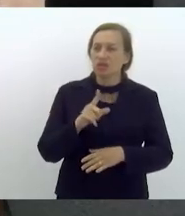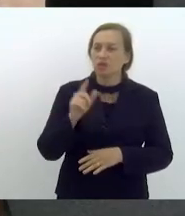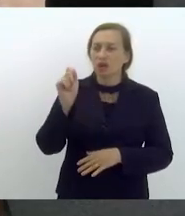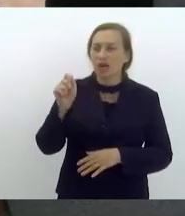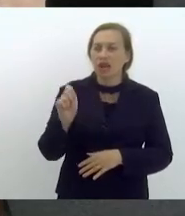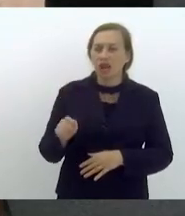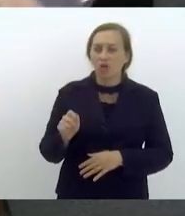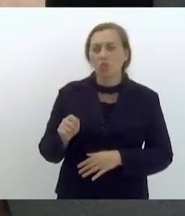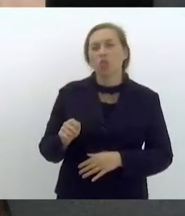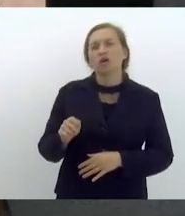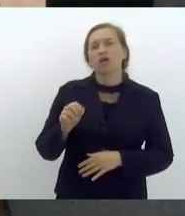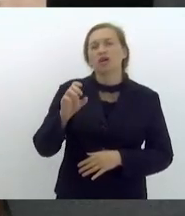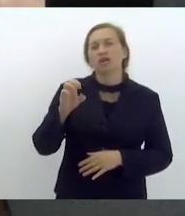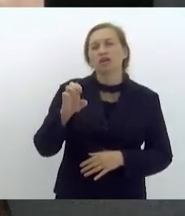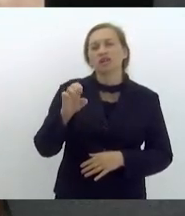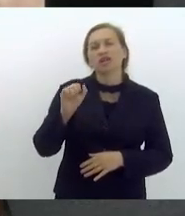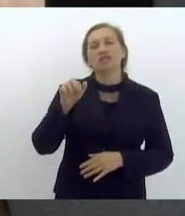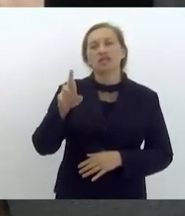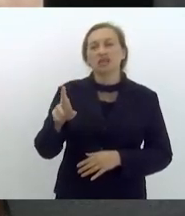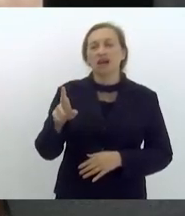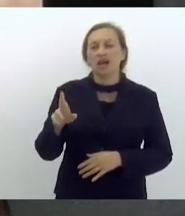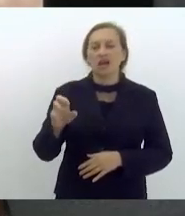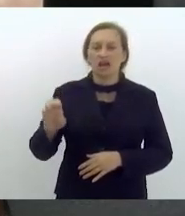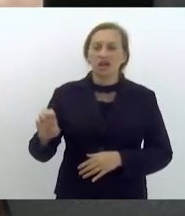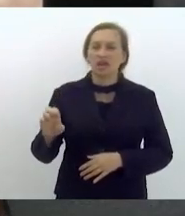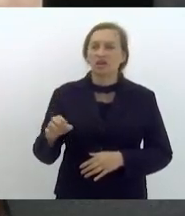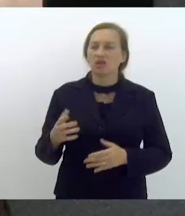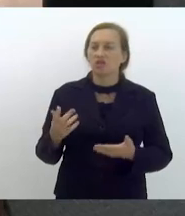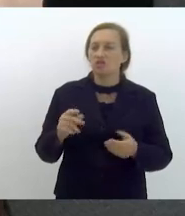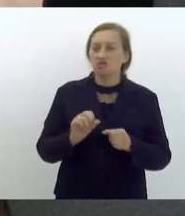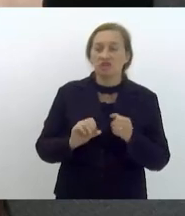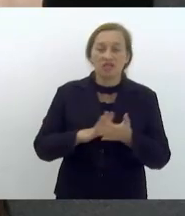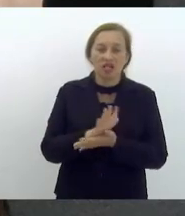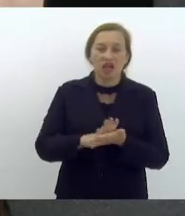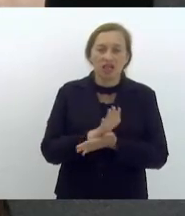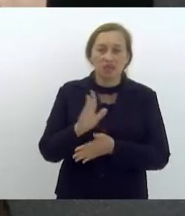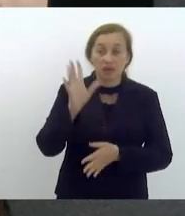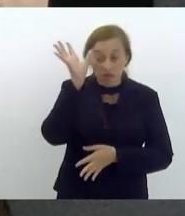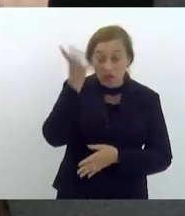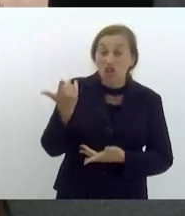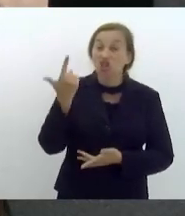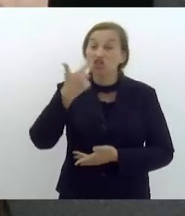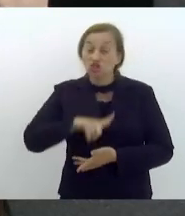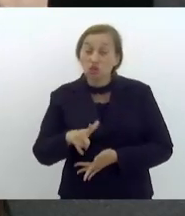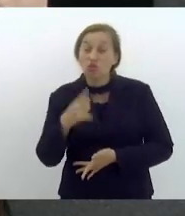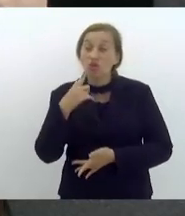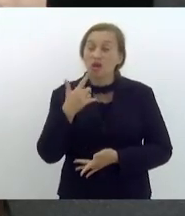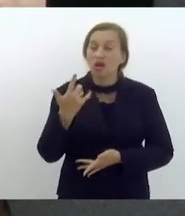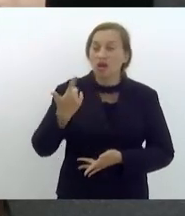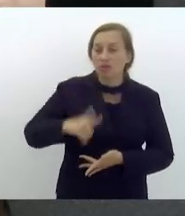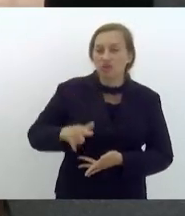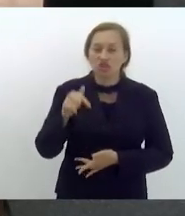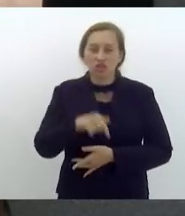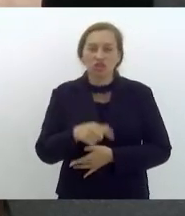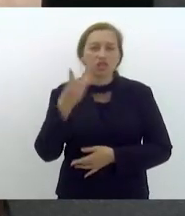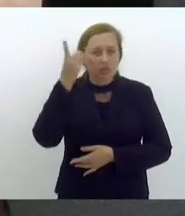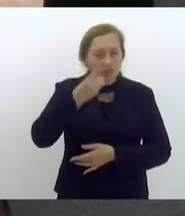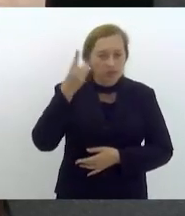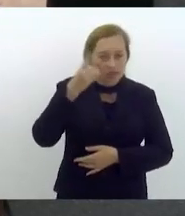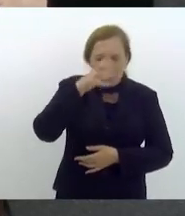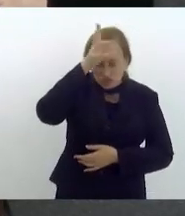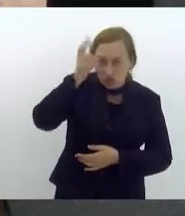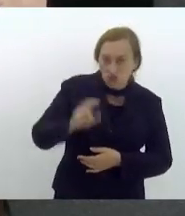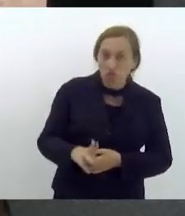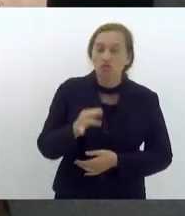da Cedae da venda da Cedae que não fazem nada para resolver então mais uma vez repetindo aqui a deputada tia Ju